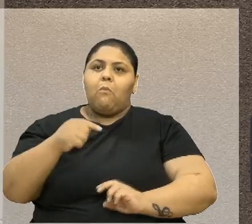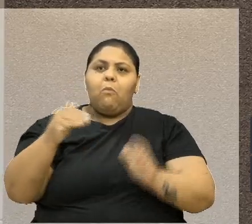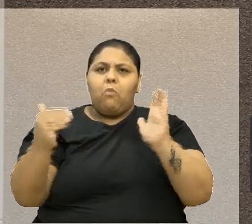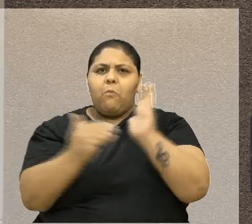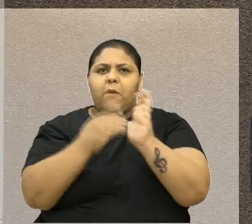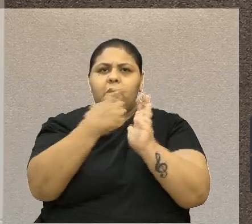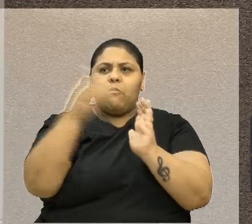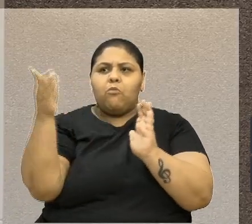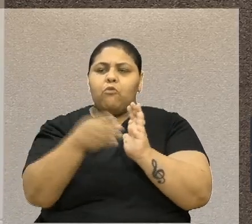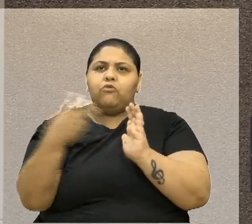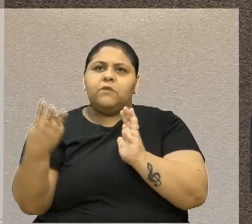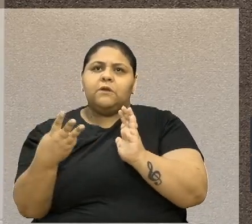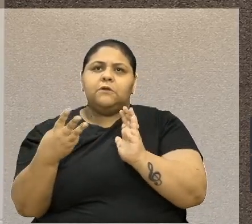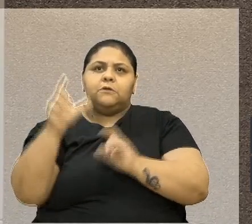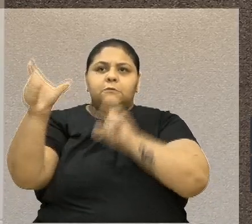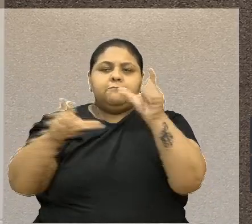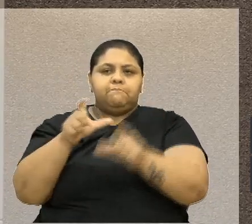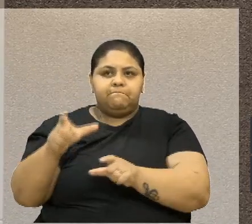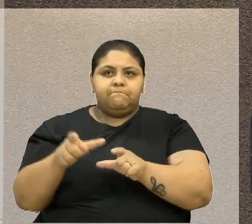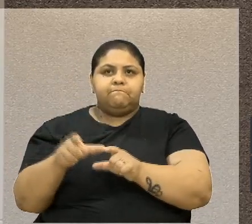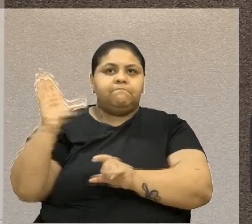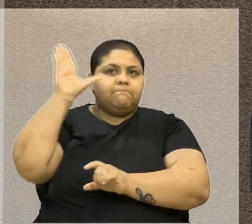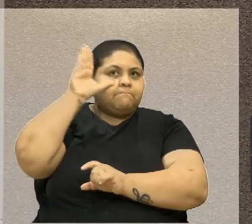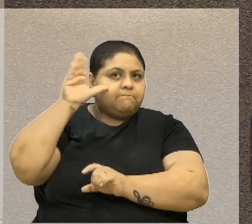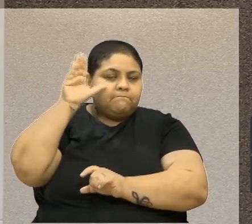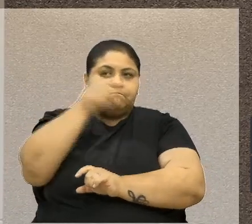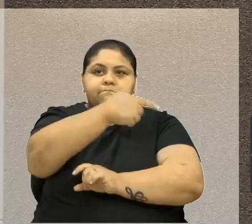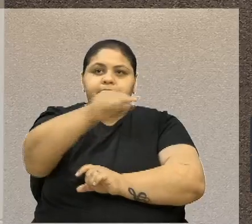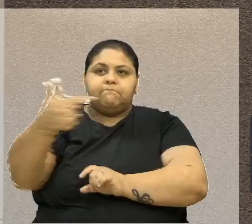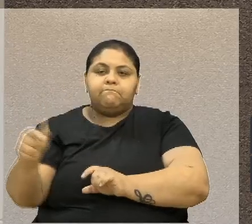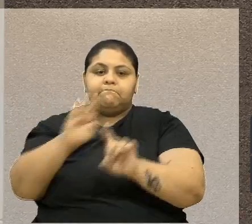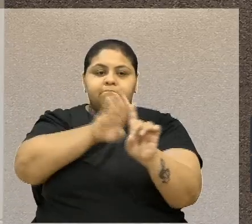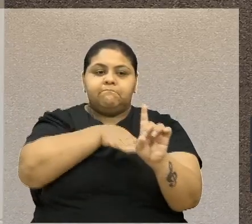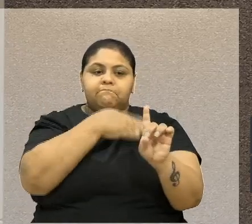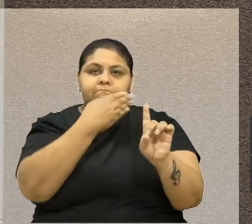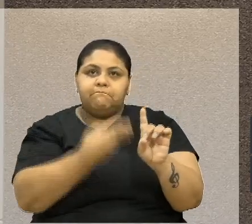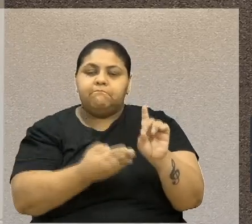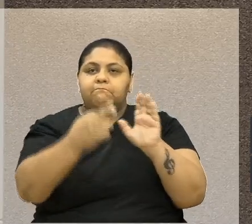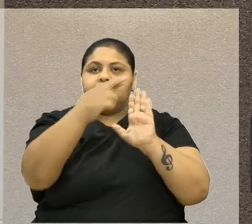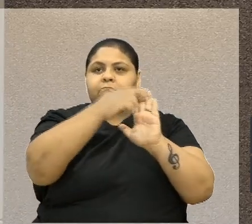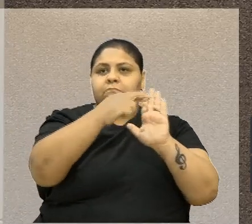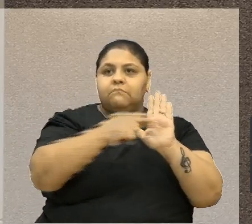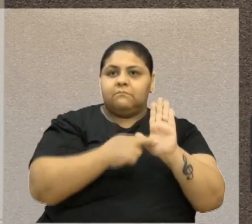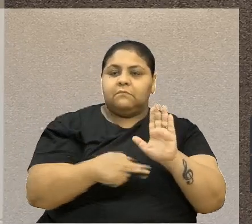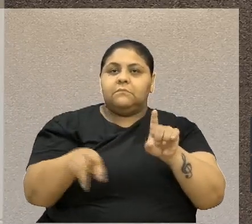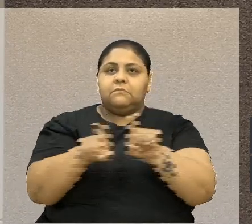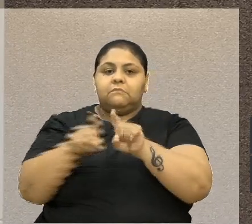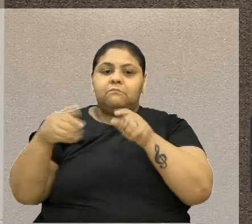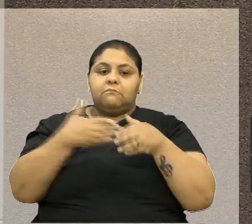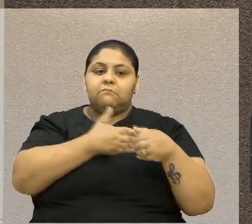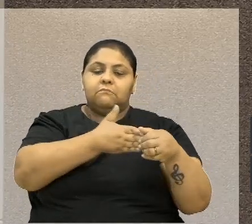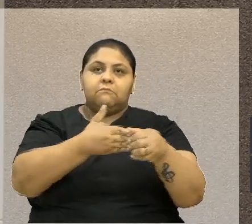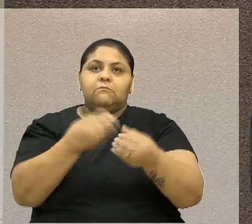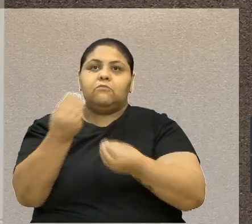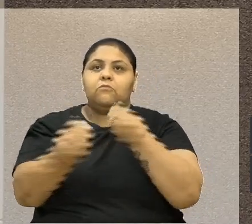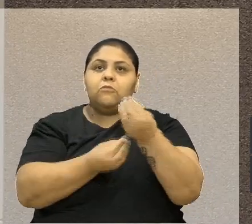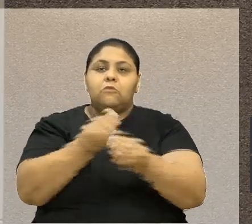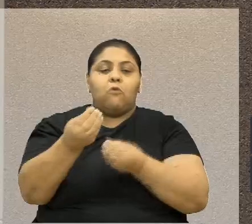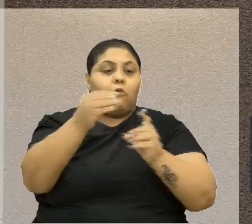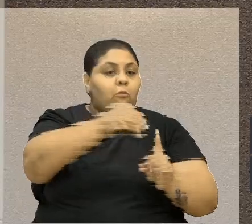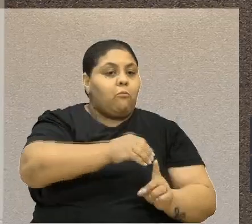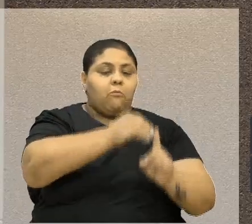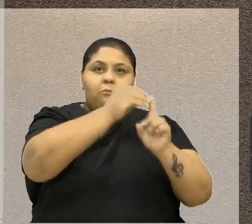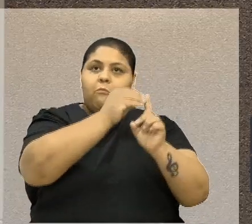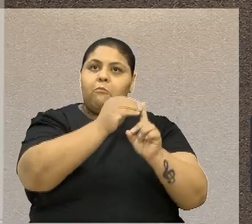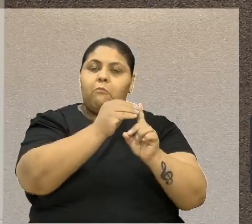1/3 dos membros da Câmara e, observadas as demais formalidades regimentais, vir acompanhado como requisito essencial